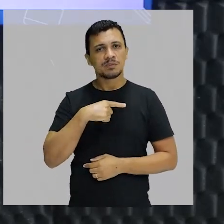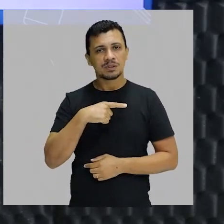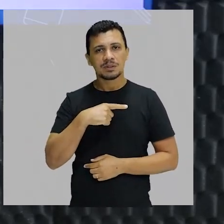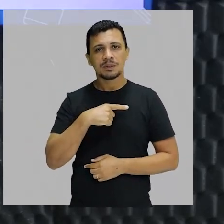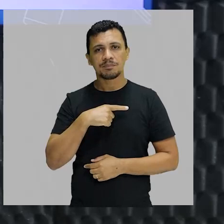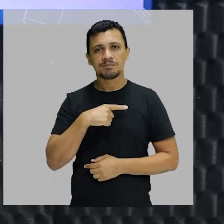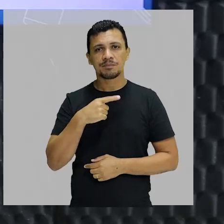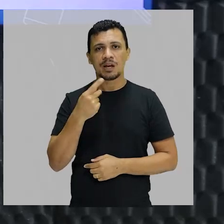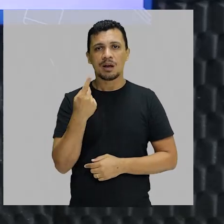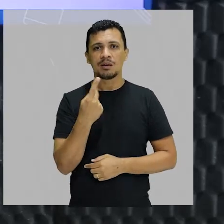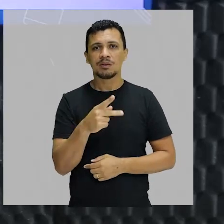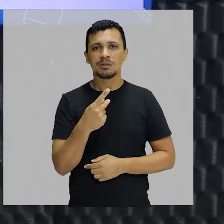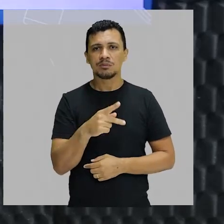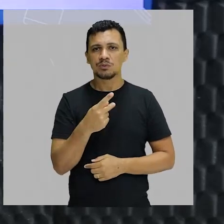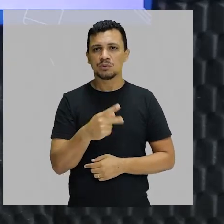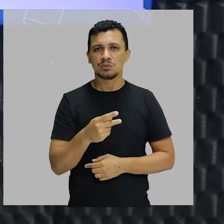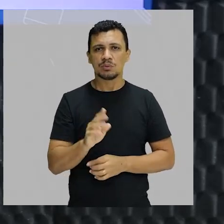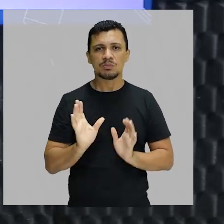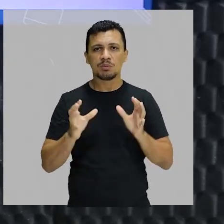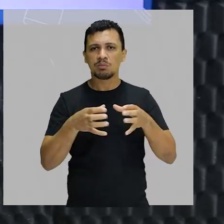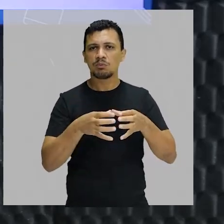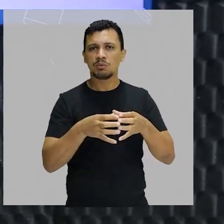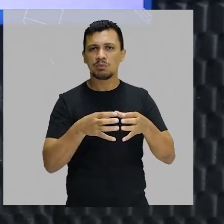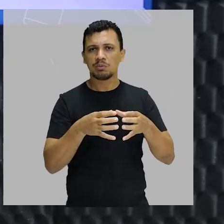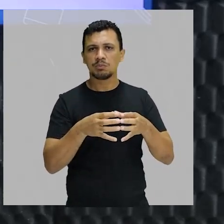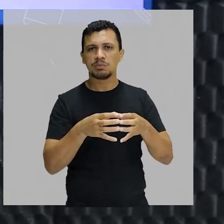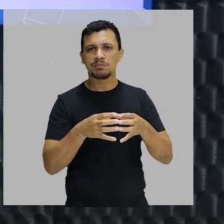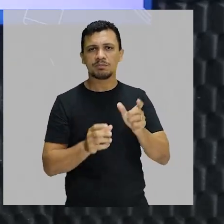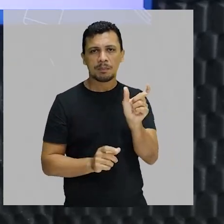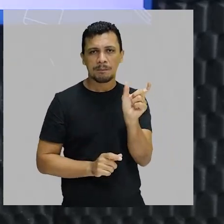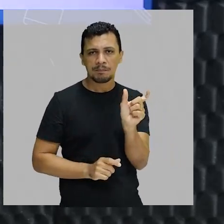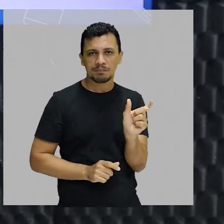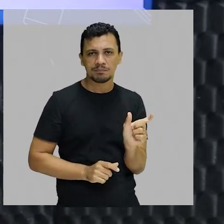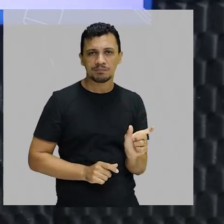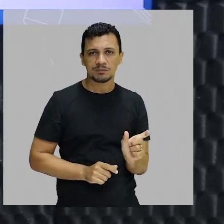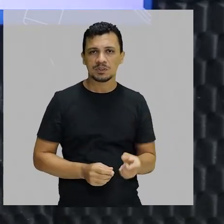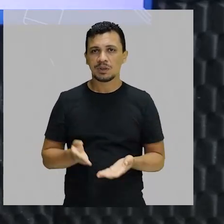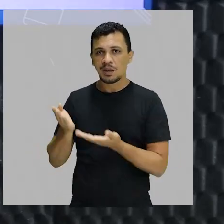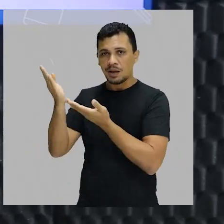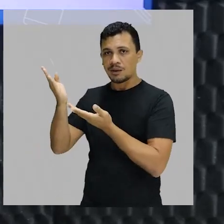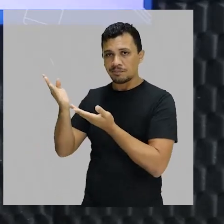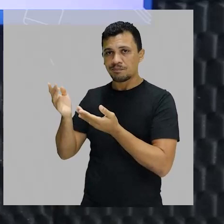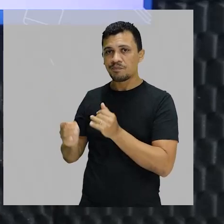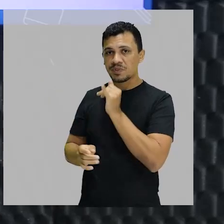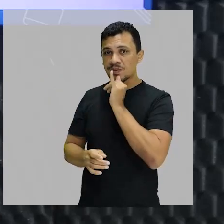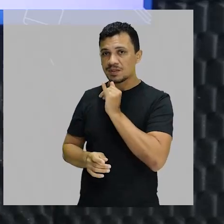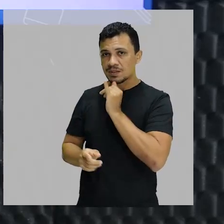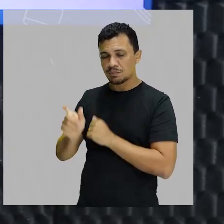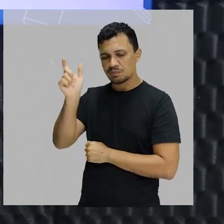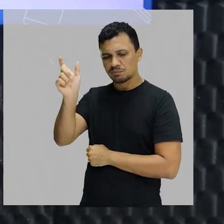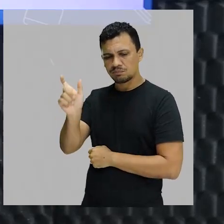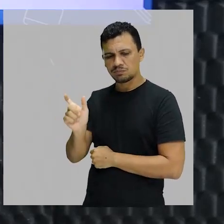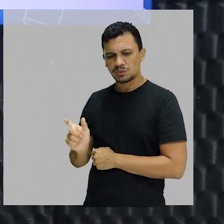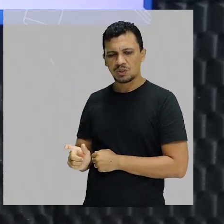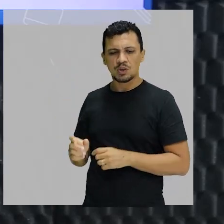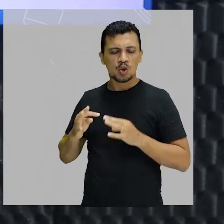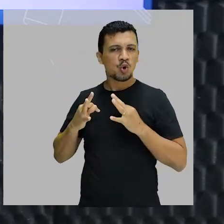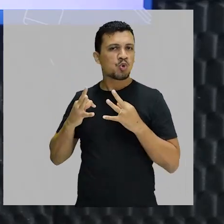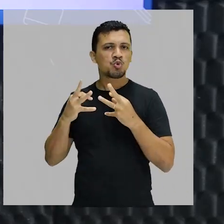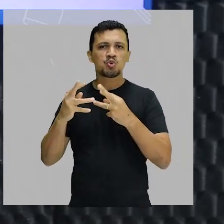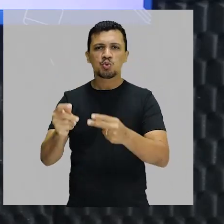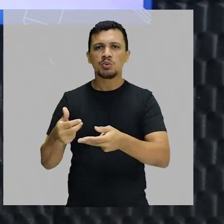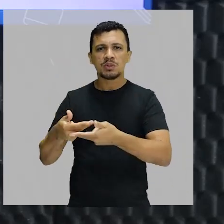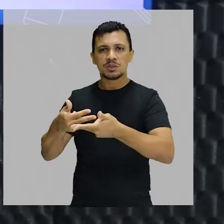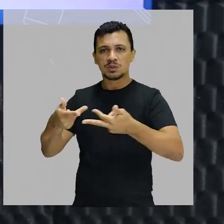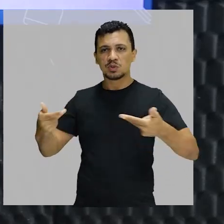incorporar à sua situação de classe de palavras. Então, aqui eu tenho um quadrinho de exemplo, né? Todas as coisas importantes